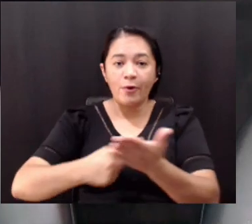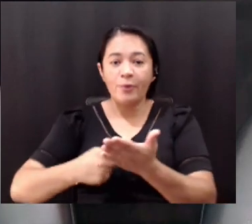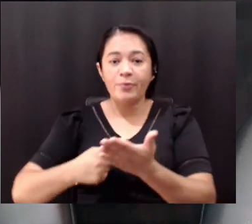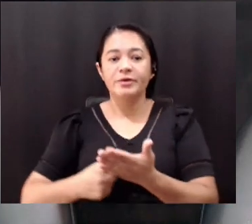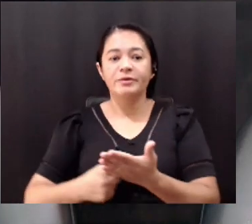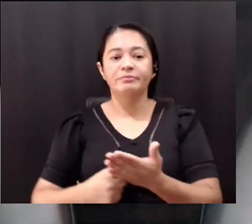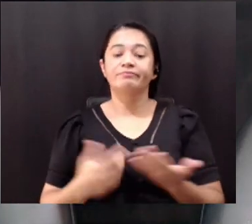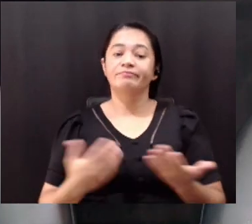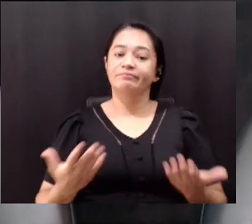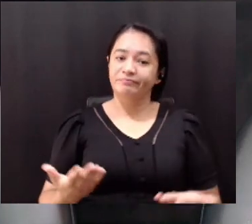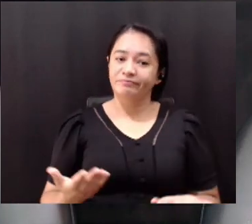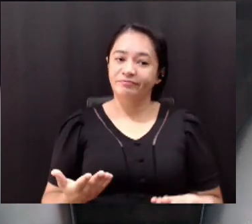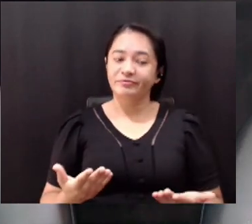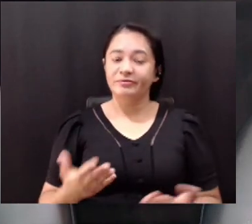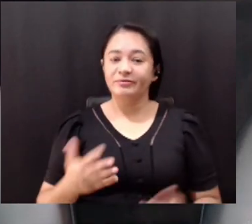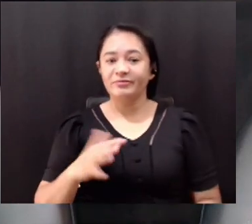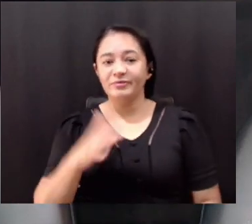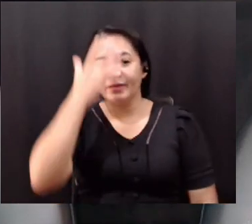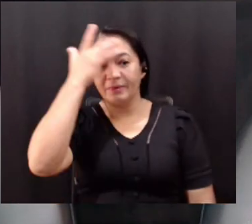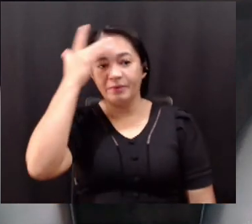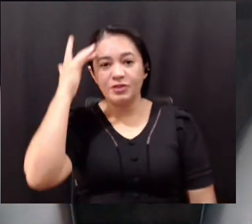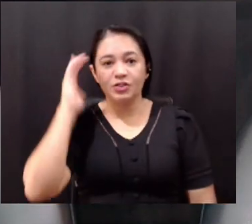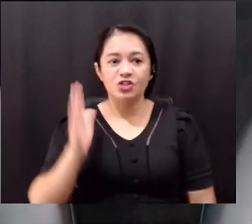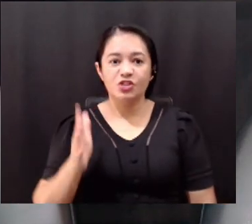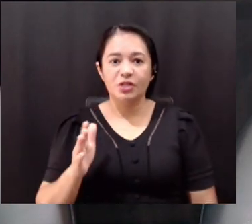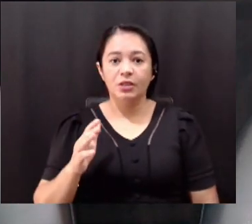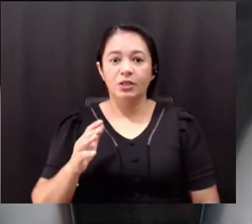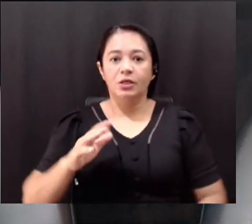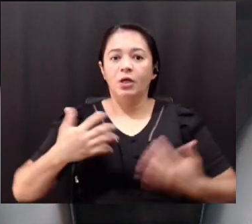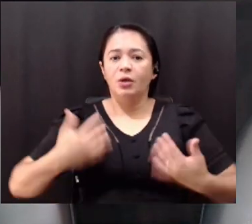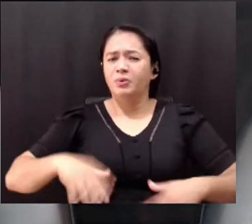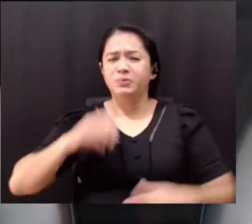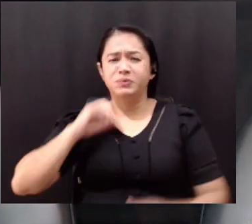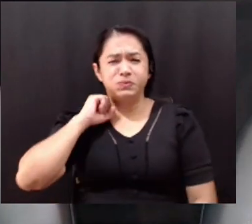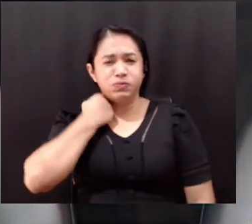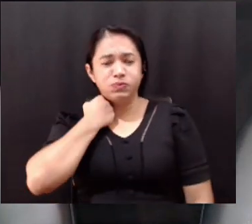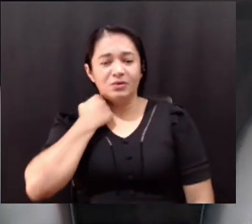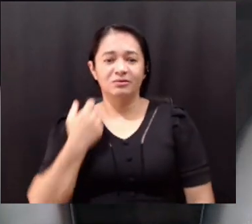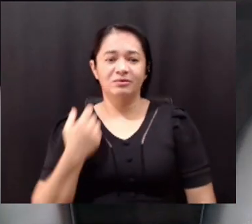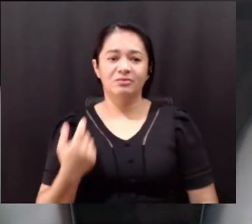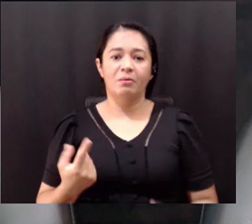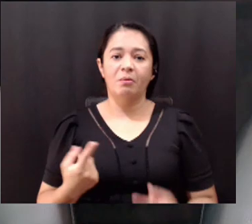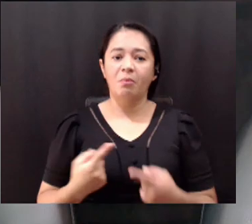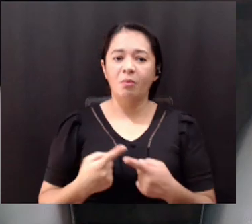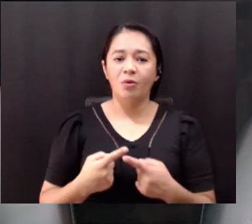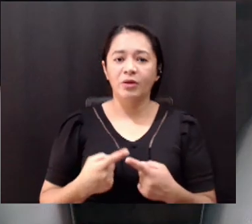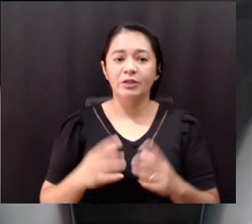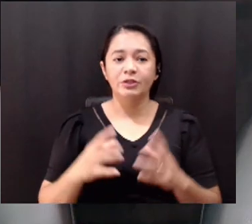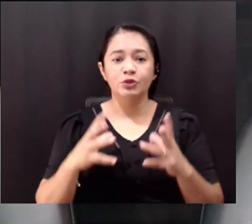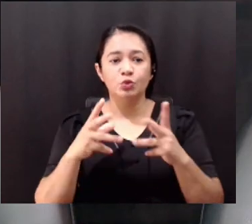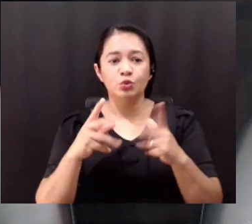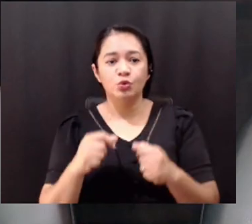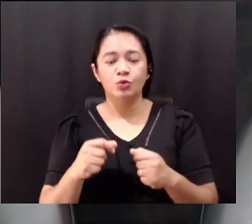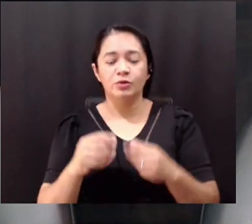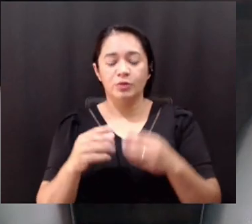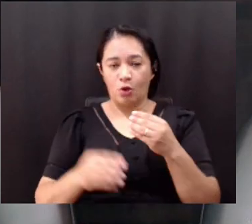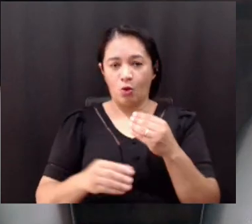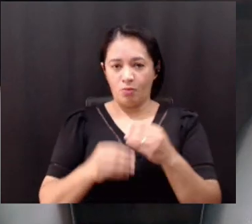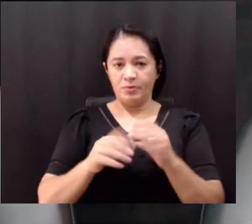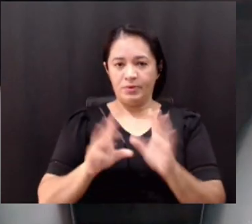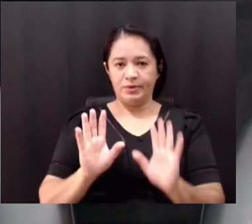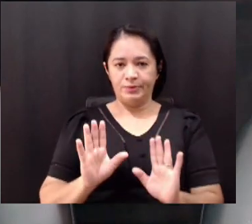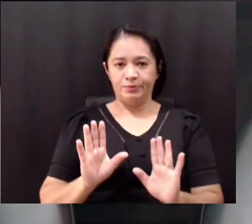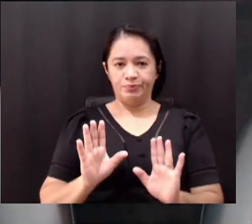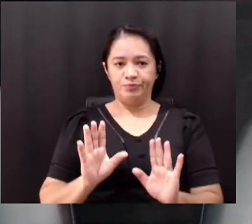pessoa já está batendo, digamos, o desespero. Porque tudo, né, só complementando, ela